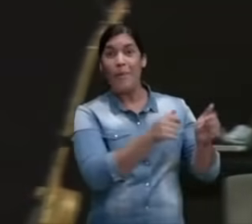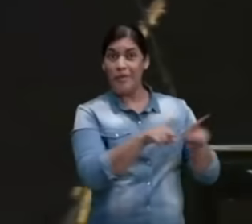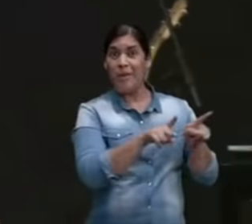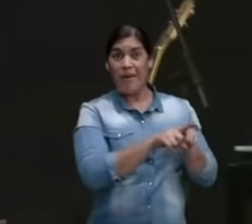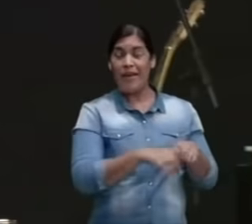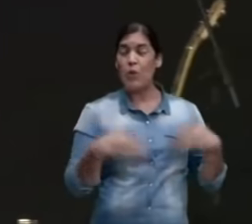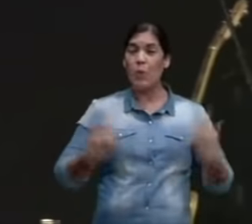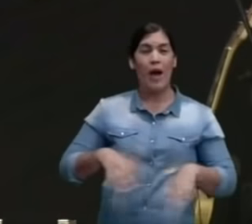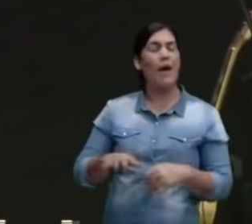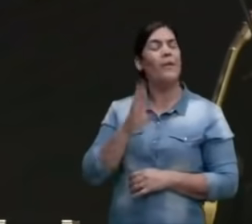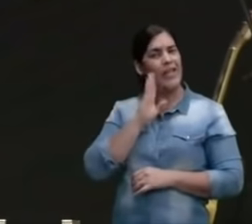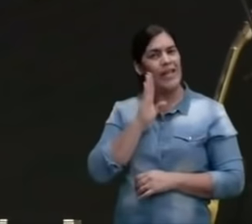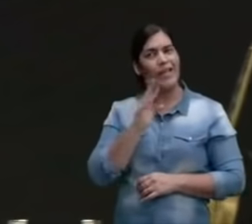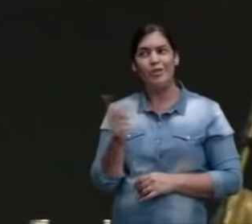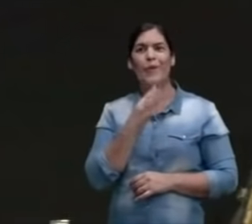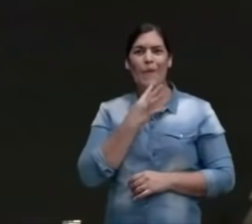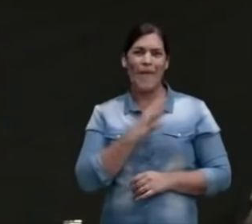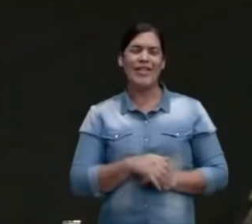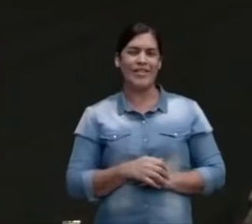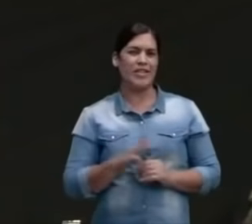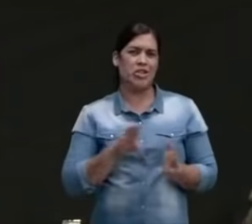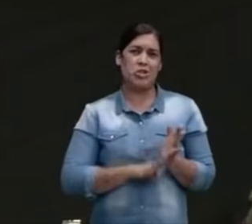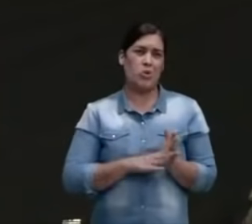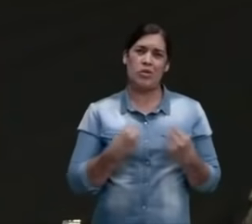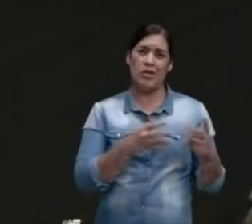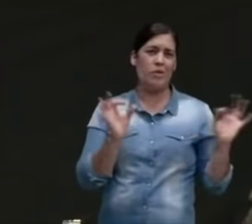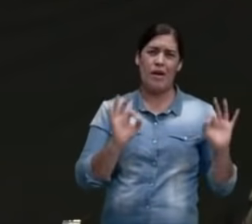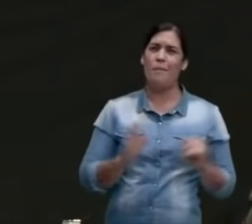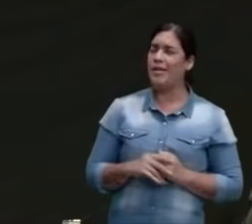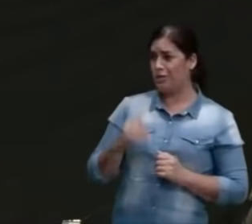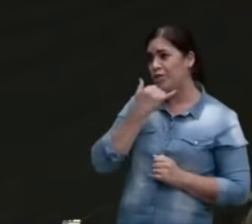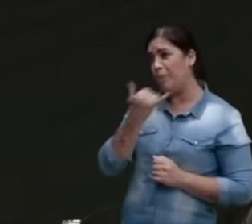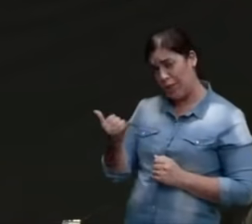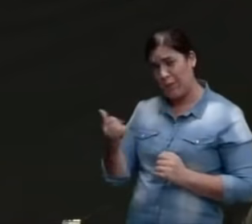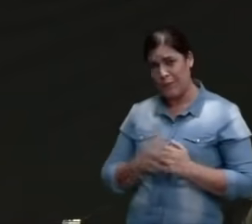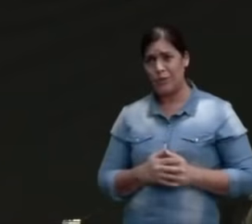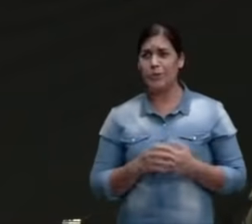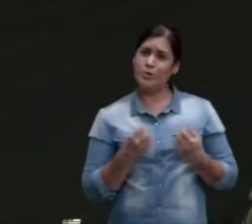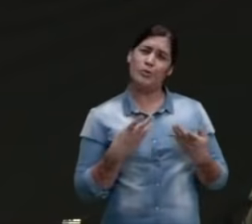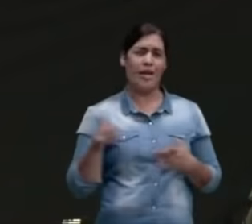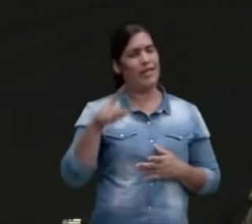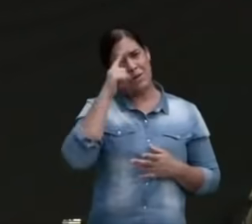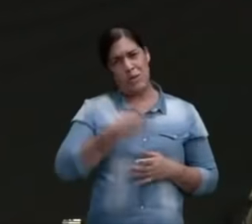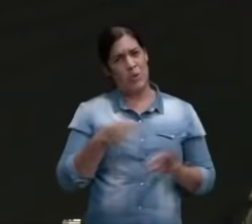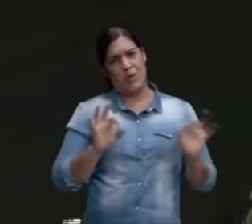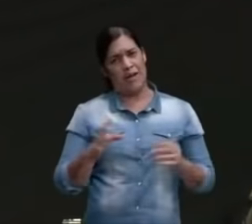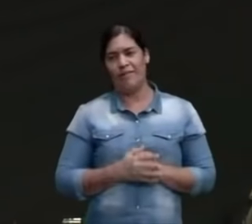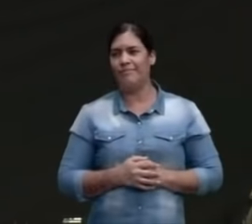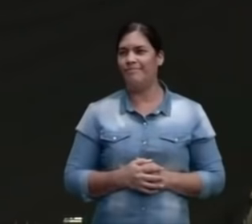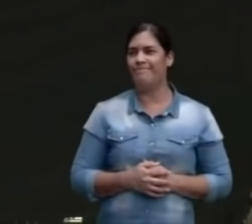legal, que bacana. Só não deram desconto, mas tudo bem, te perdoa, né? Porque eles também não podem, porque eles não são os donos. Os donos têm que